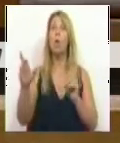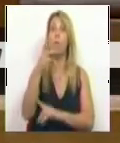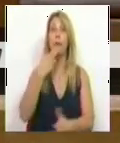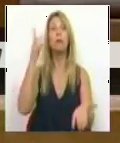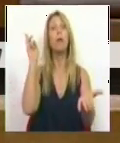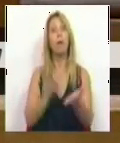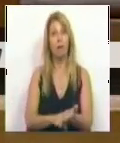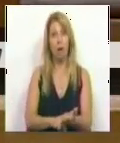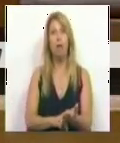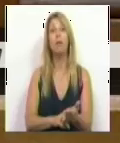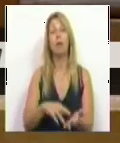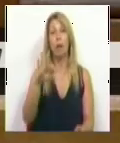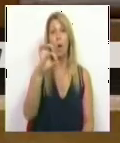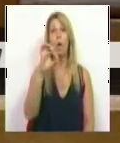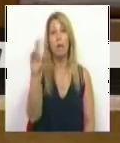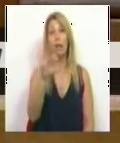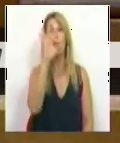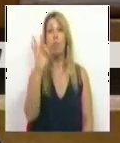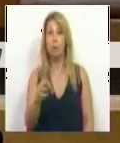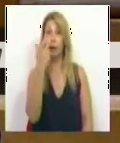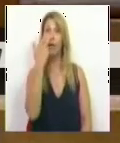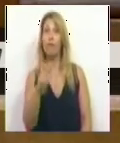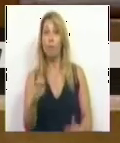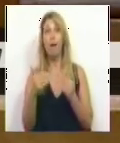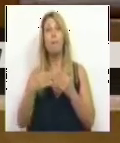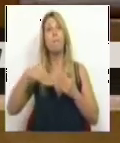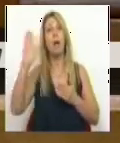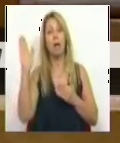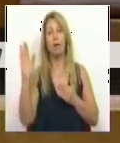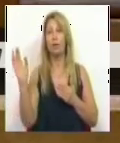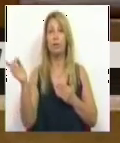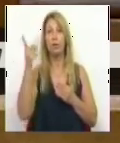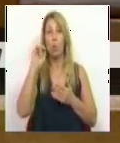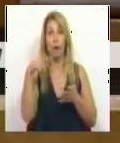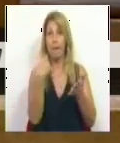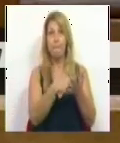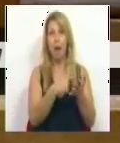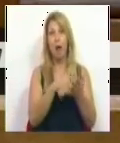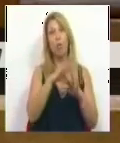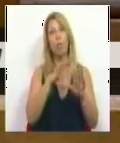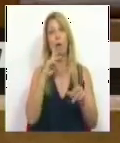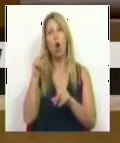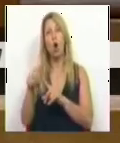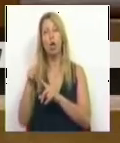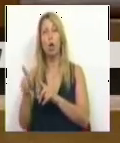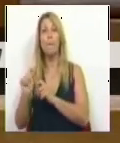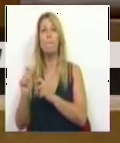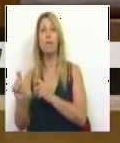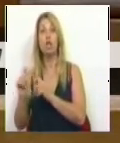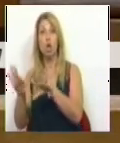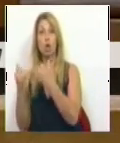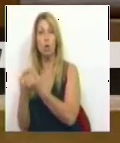para mais de 80% dos pensionistas e não é pago com cortes em nenhuma prestação social.